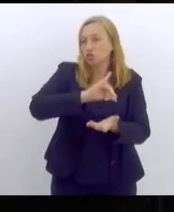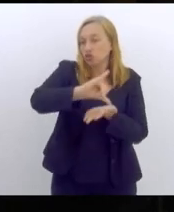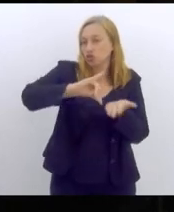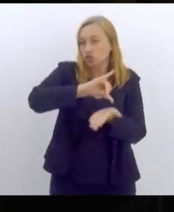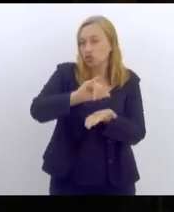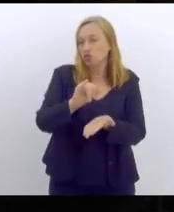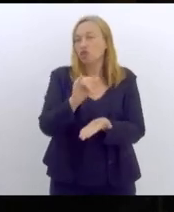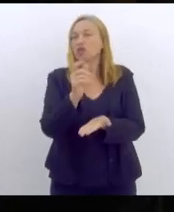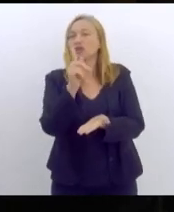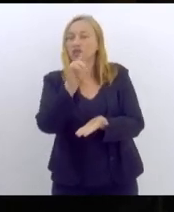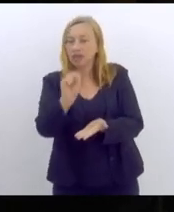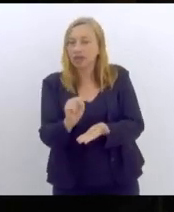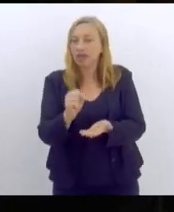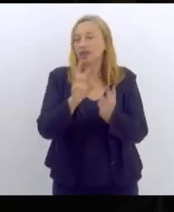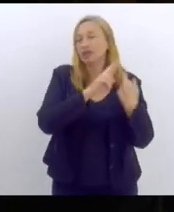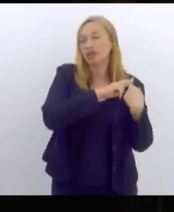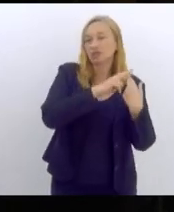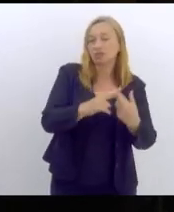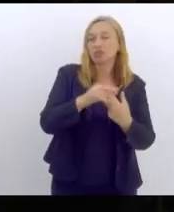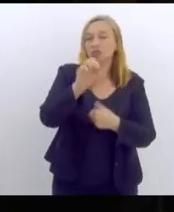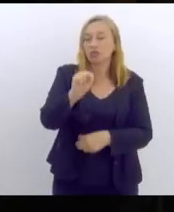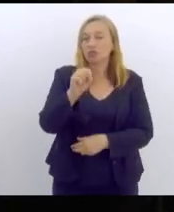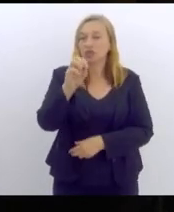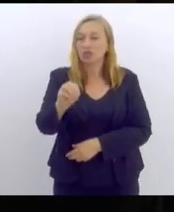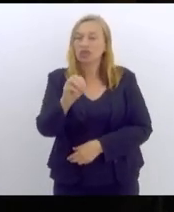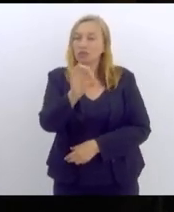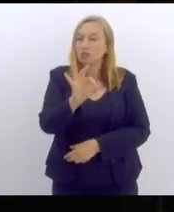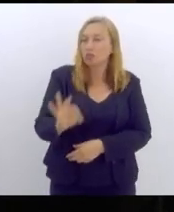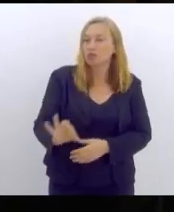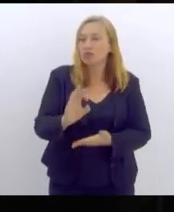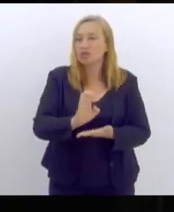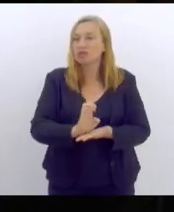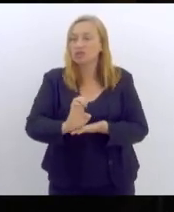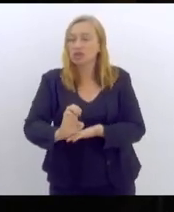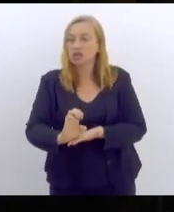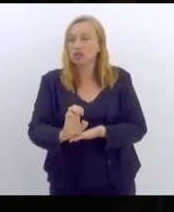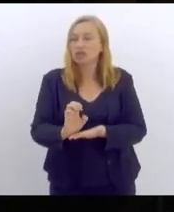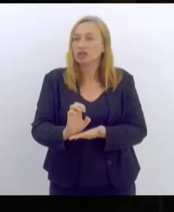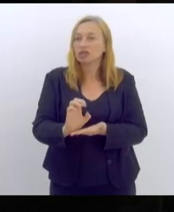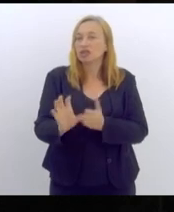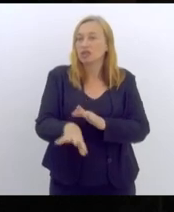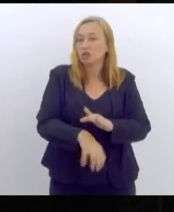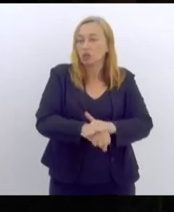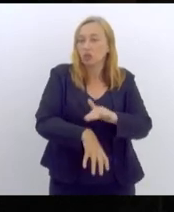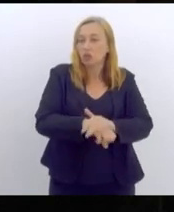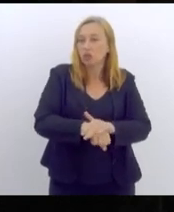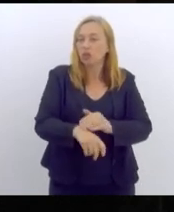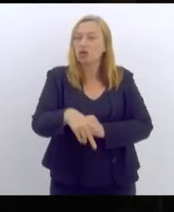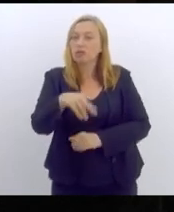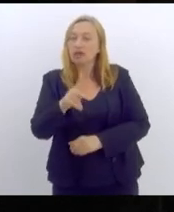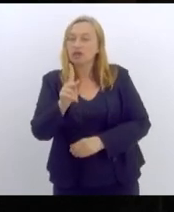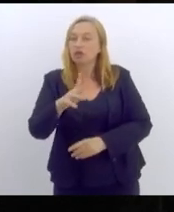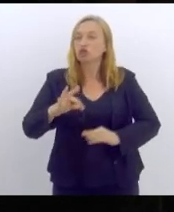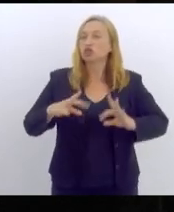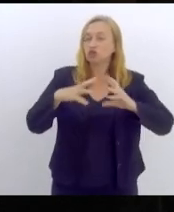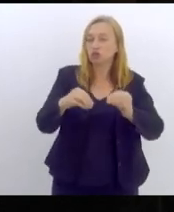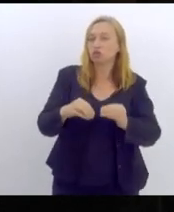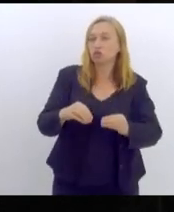responsável pelo fornecimento de 80% da extração de petróleo de todo o país, assim como também